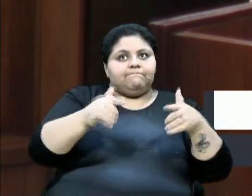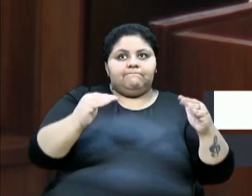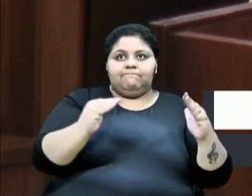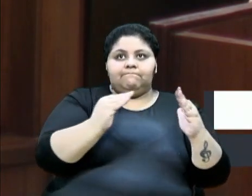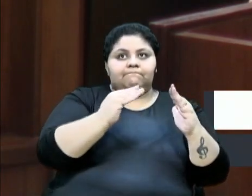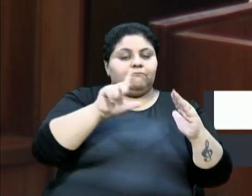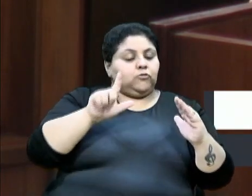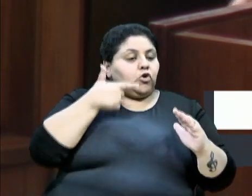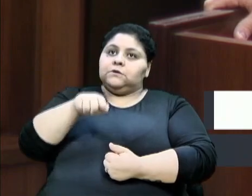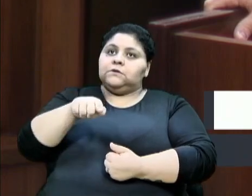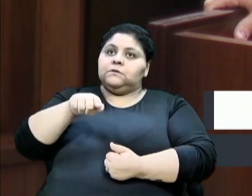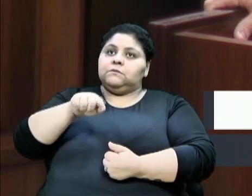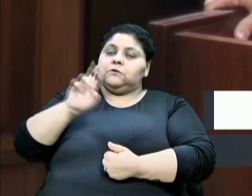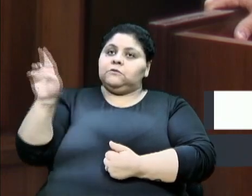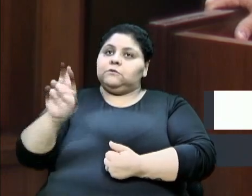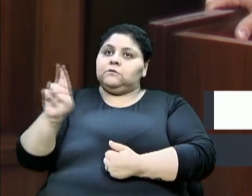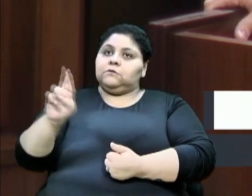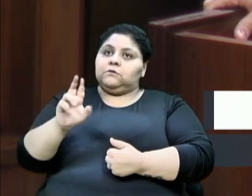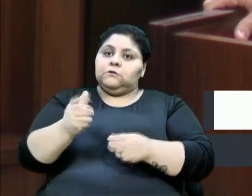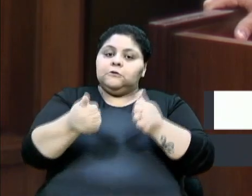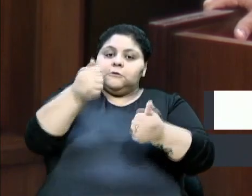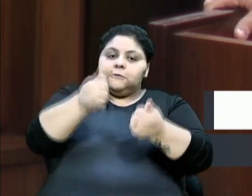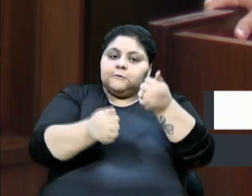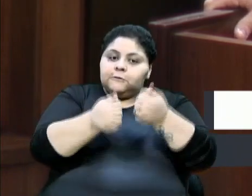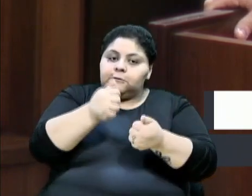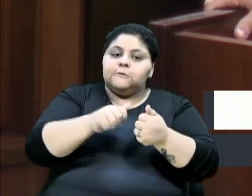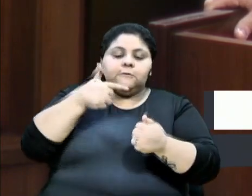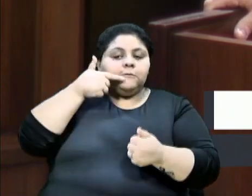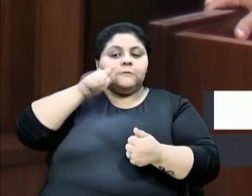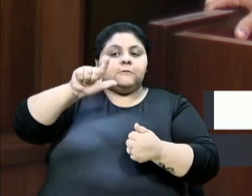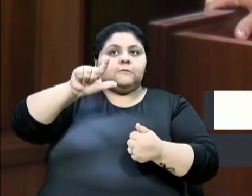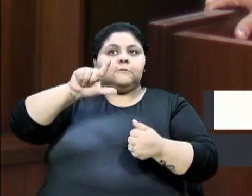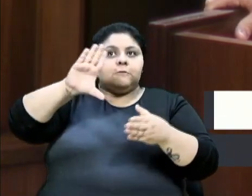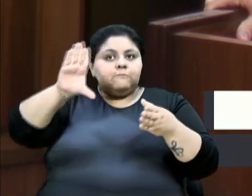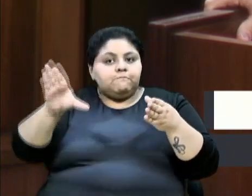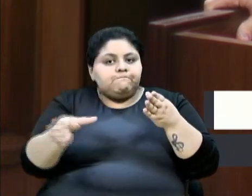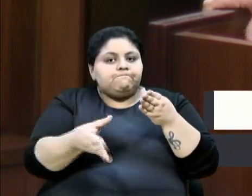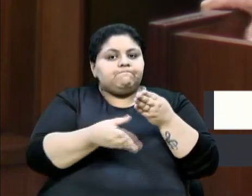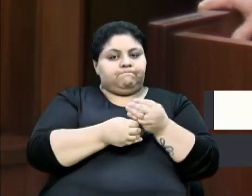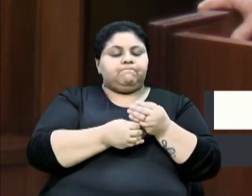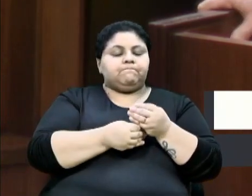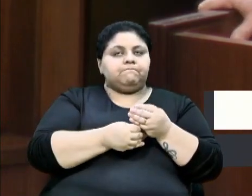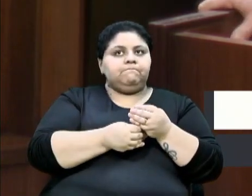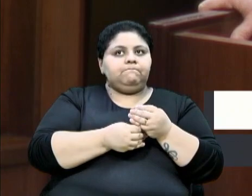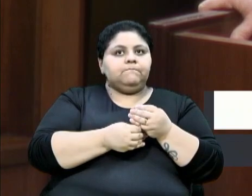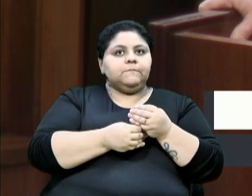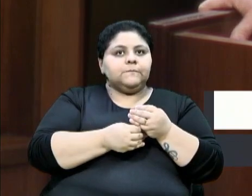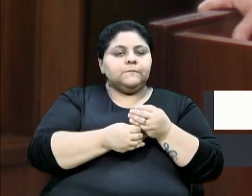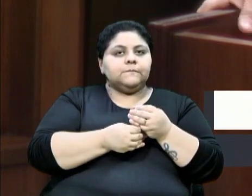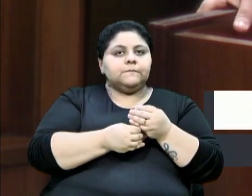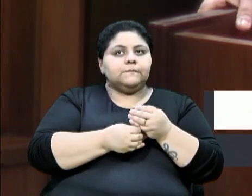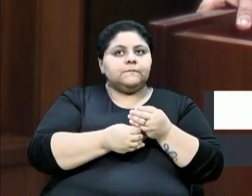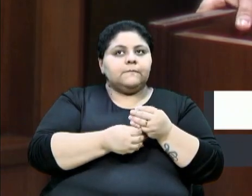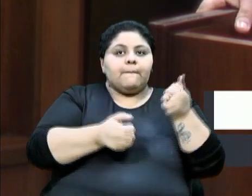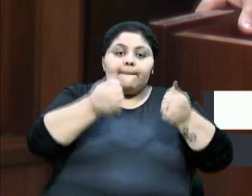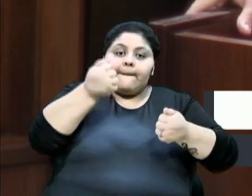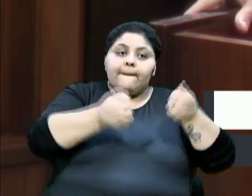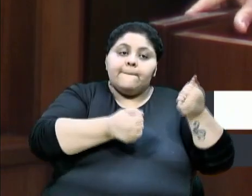então, ou nós voltamos à etapa inicial lá, como que ia ser a construção do